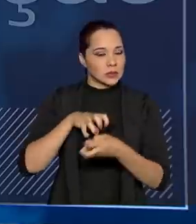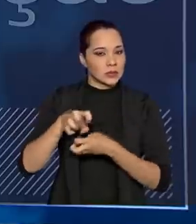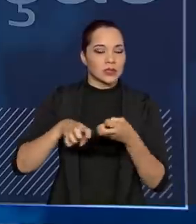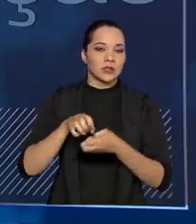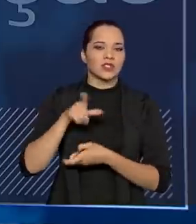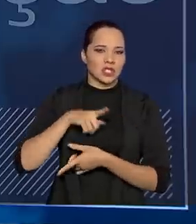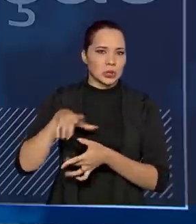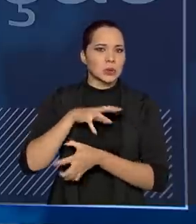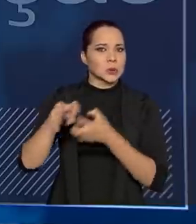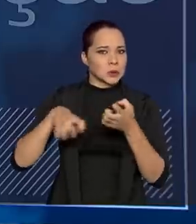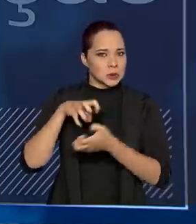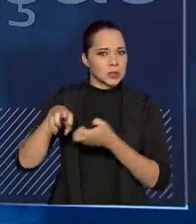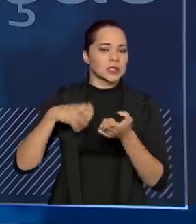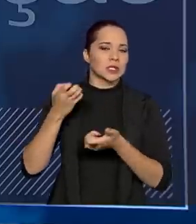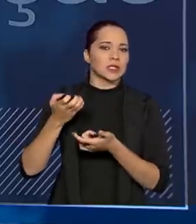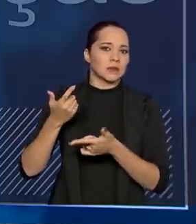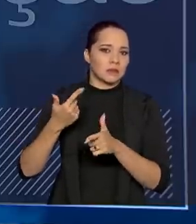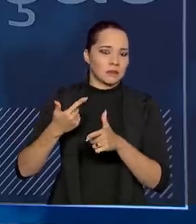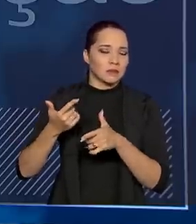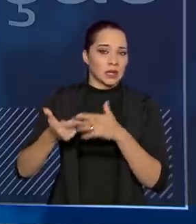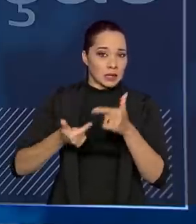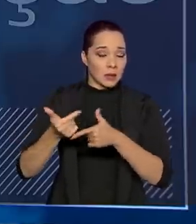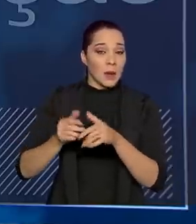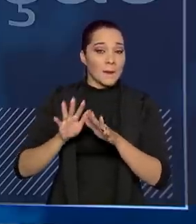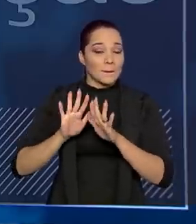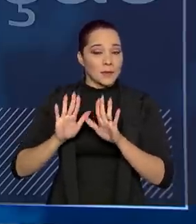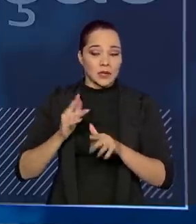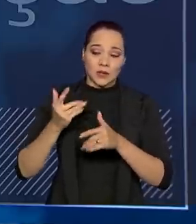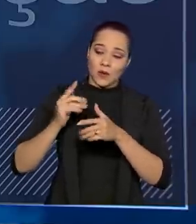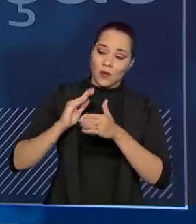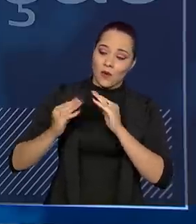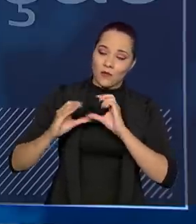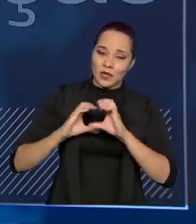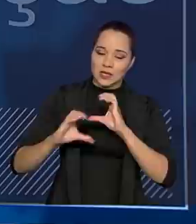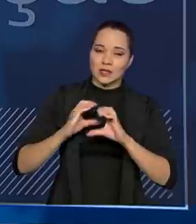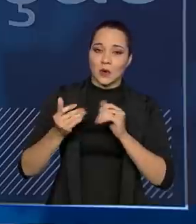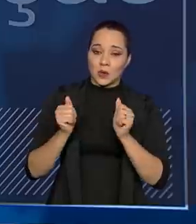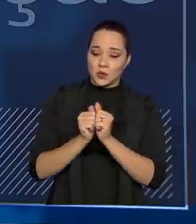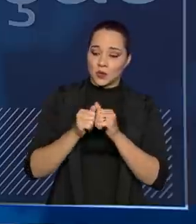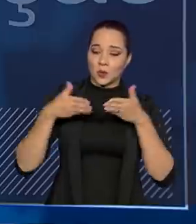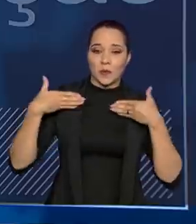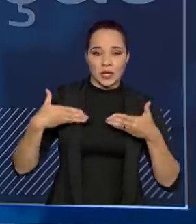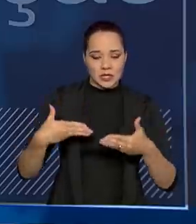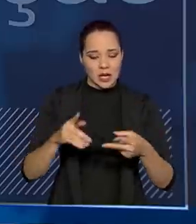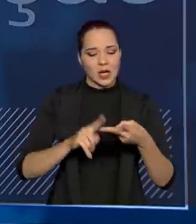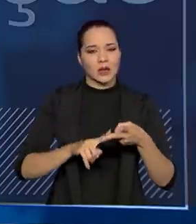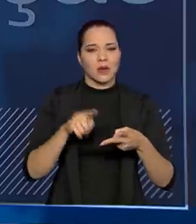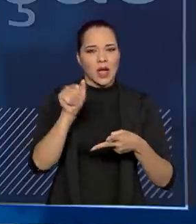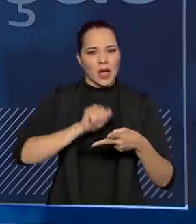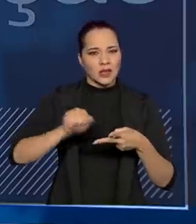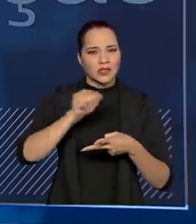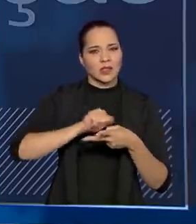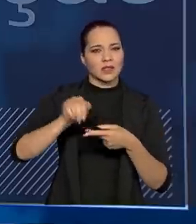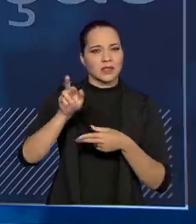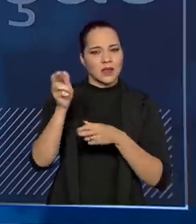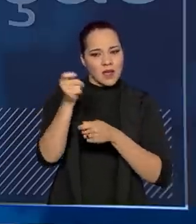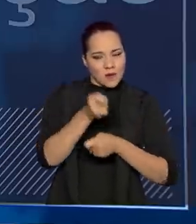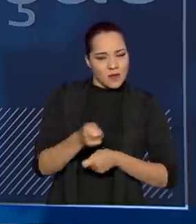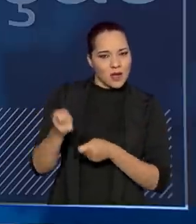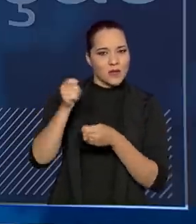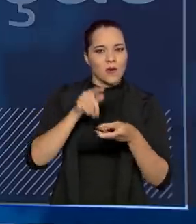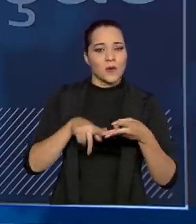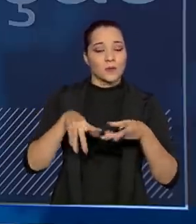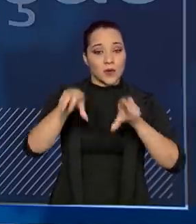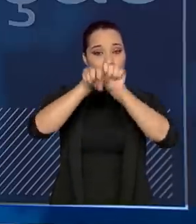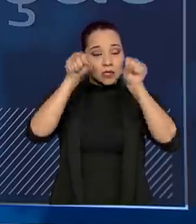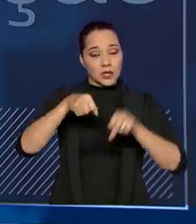uma crise real para ser trabalhada, mas a articulação com ministérios, com agências reguladoras, com o